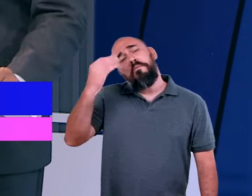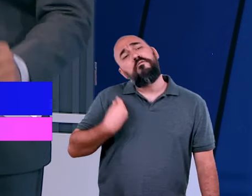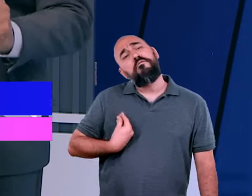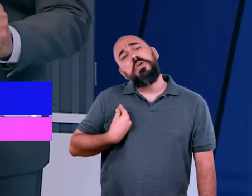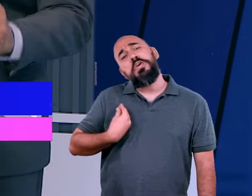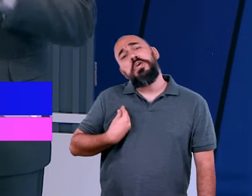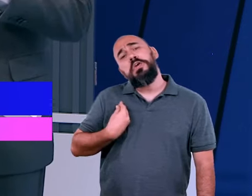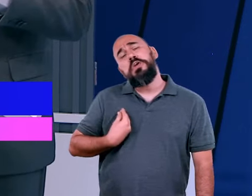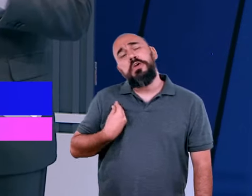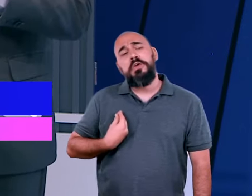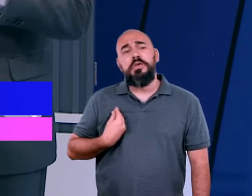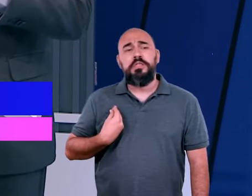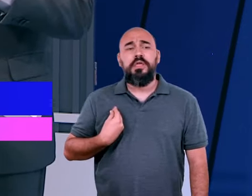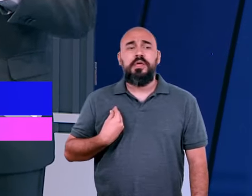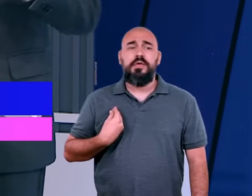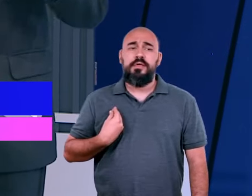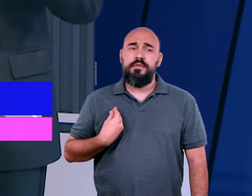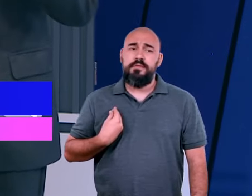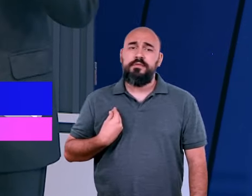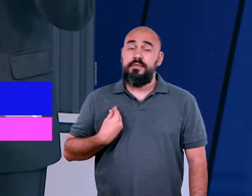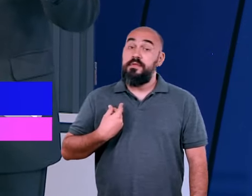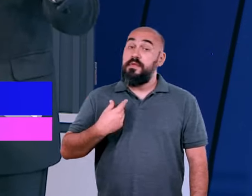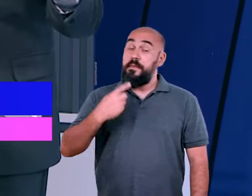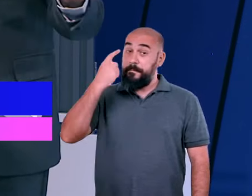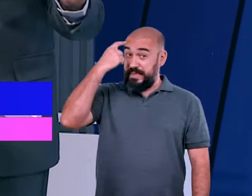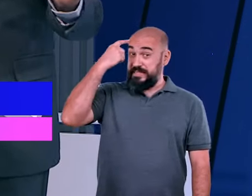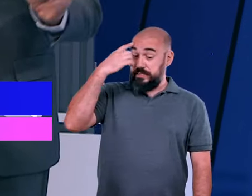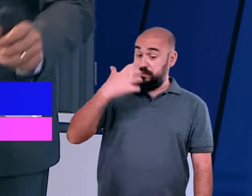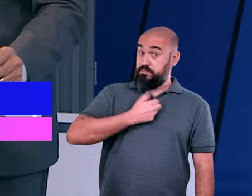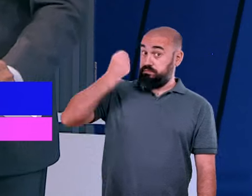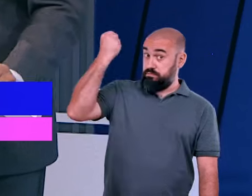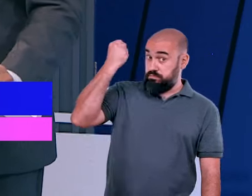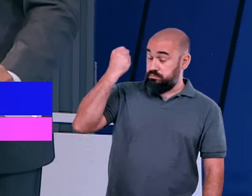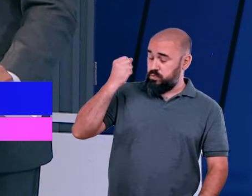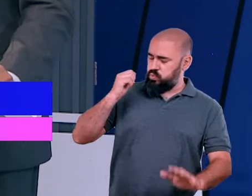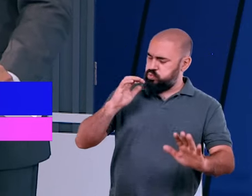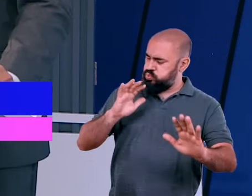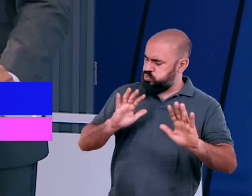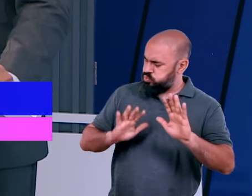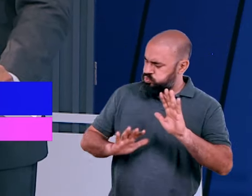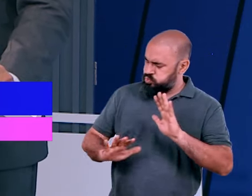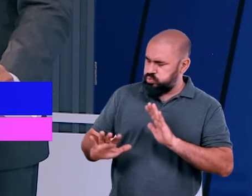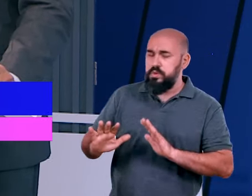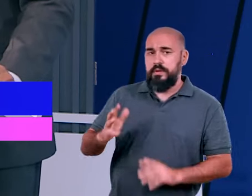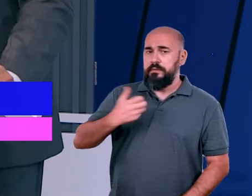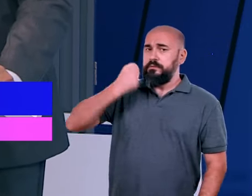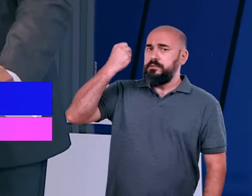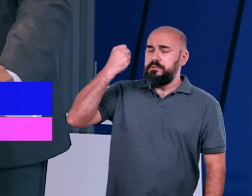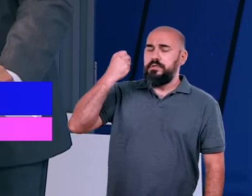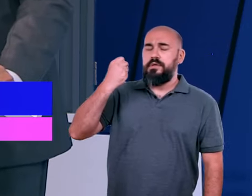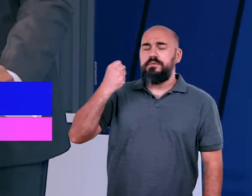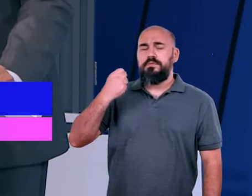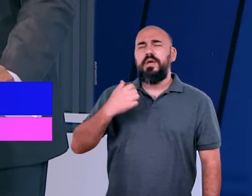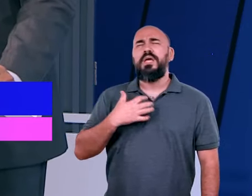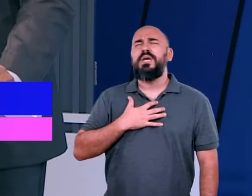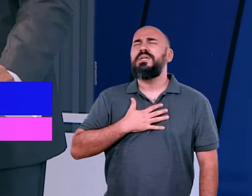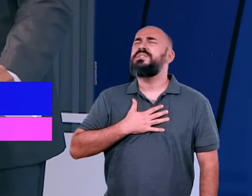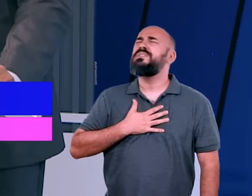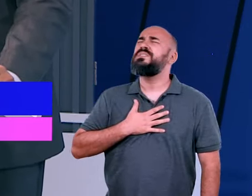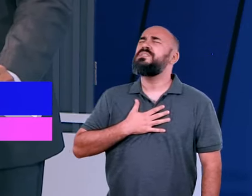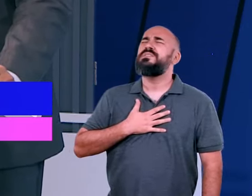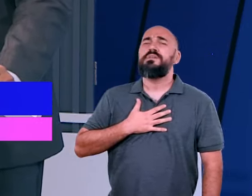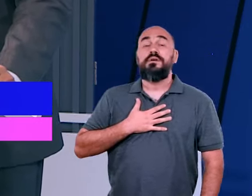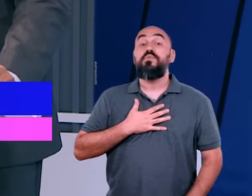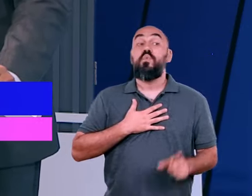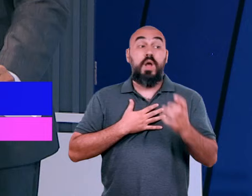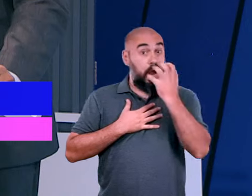vida, até pensando em fazer alguma coisa ruim contra ela mesma. Quando de repente o cachorro que estava sentado com